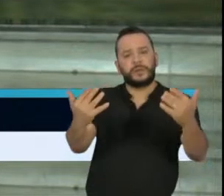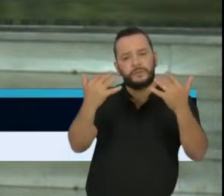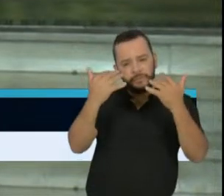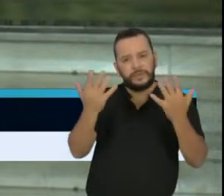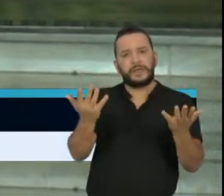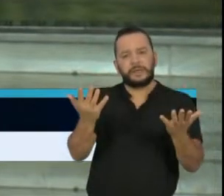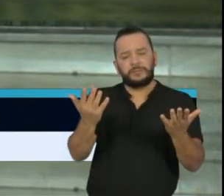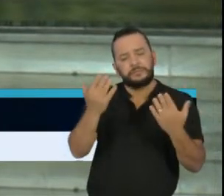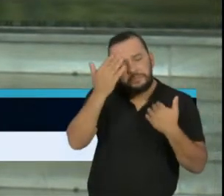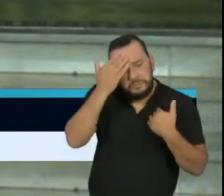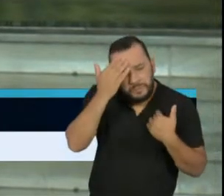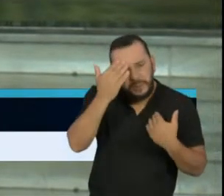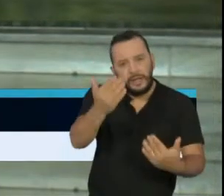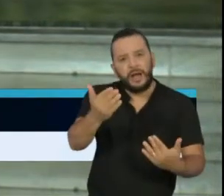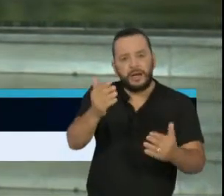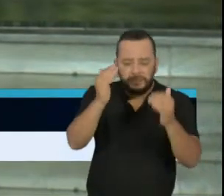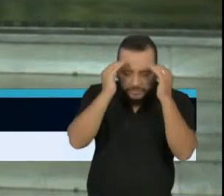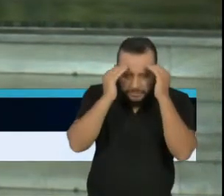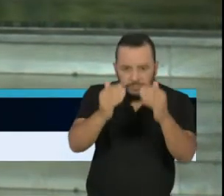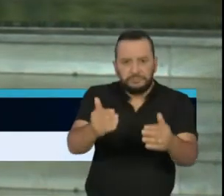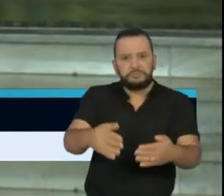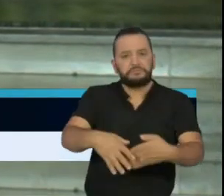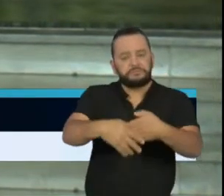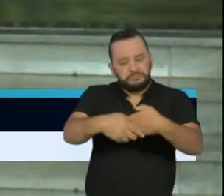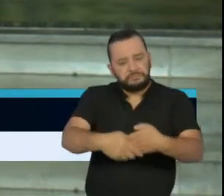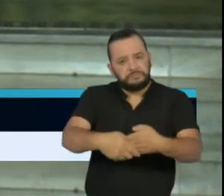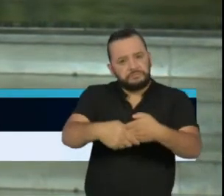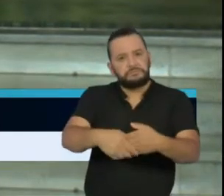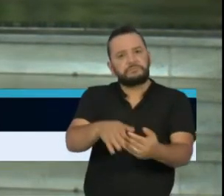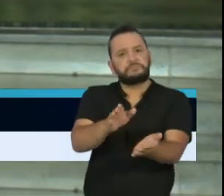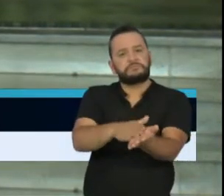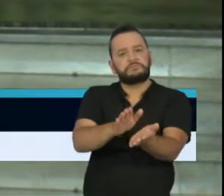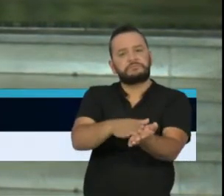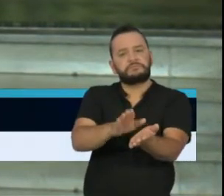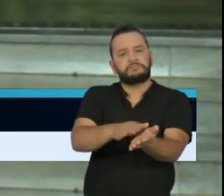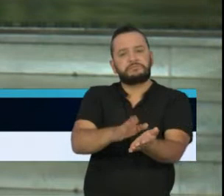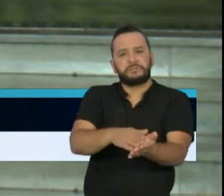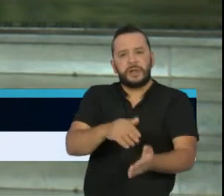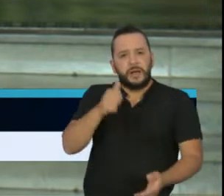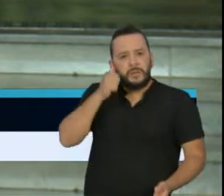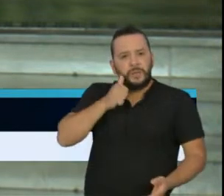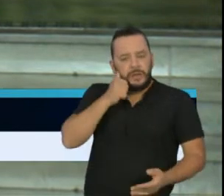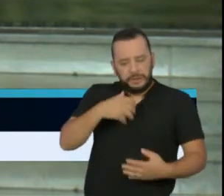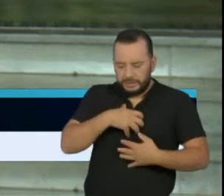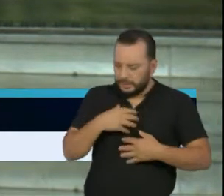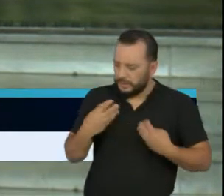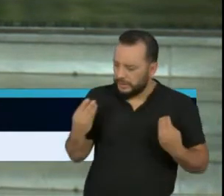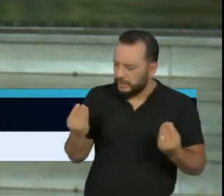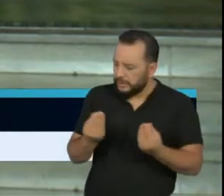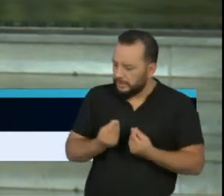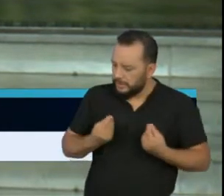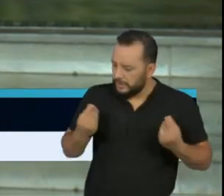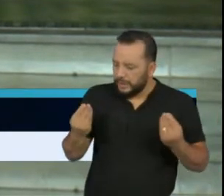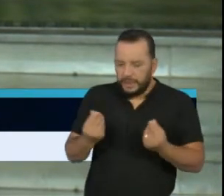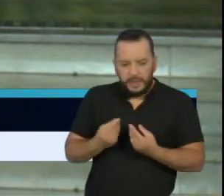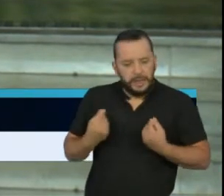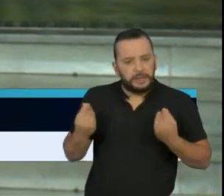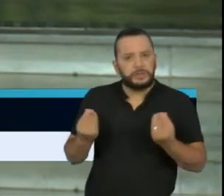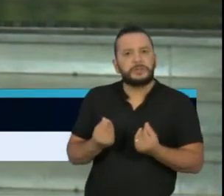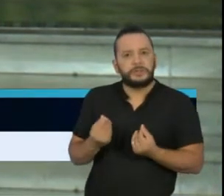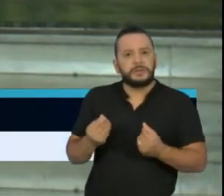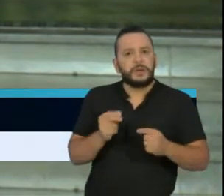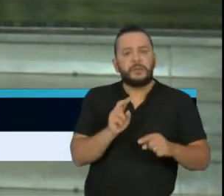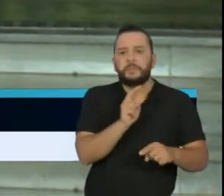que respeitar e cumprimentar. É o espírito materno, é a sensibilidade feminina, é a capacidade de proteção da